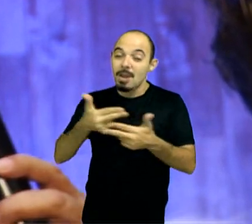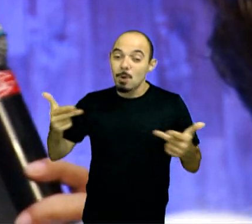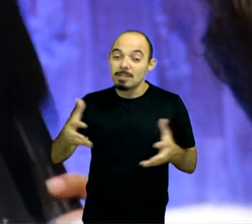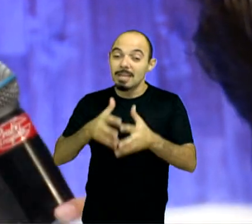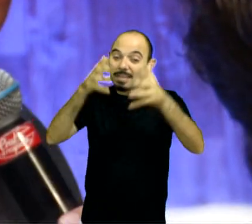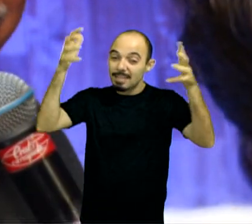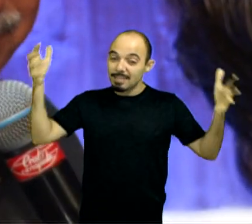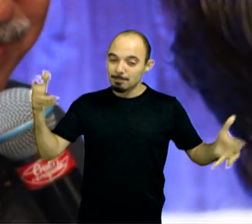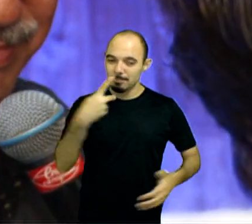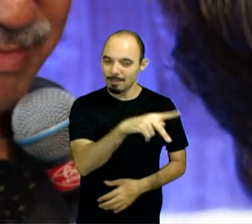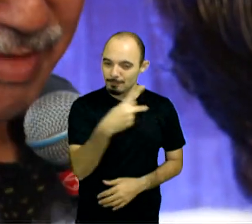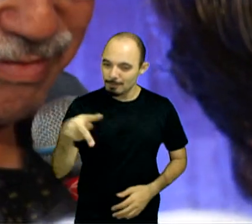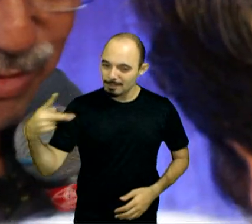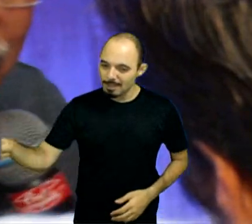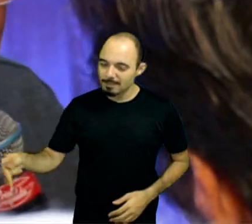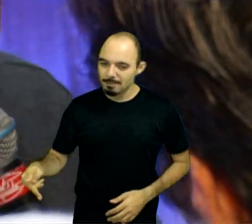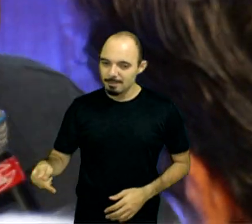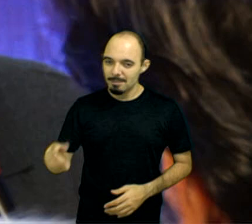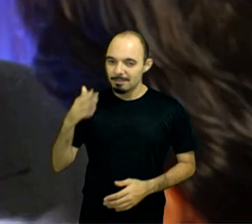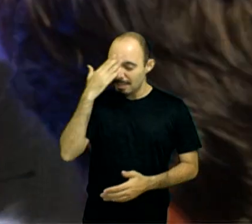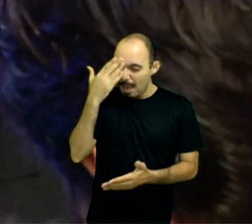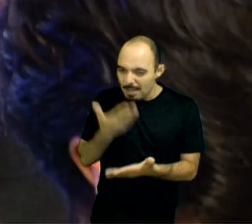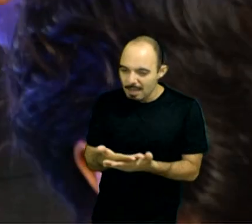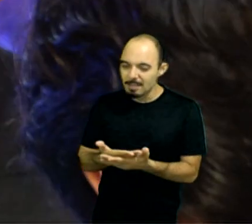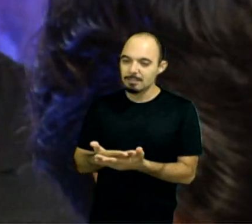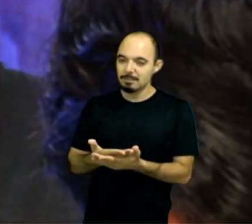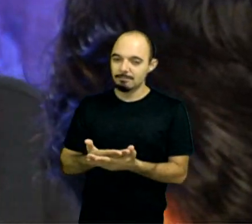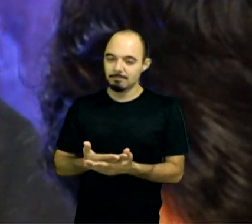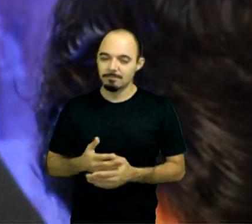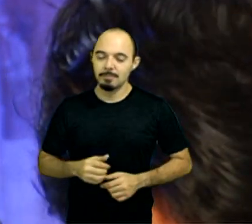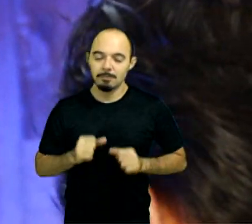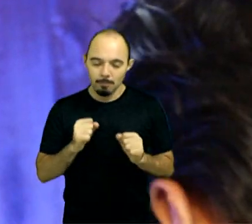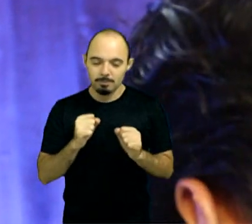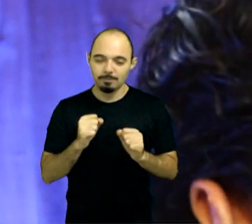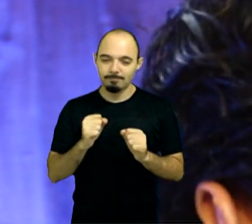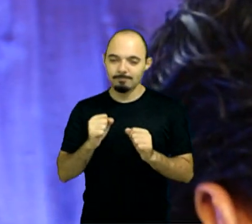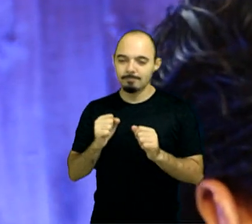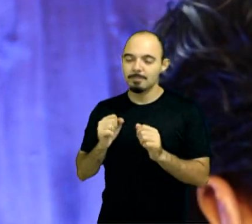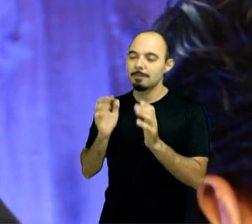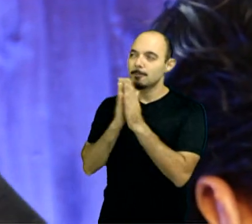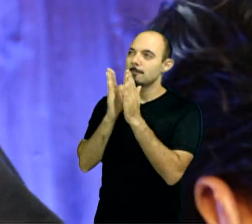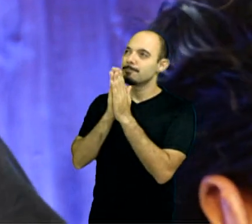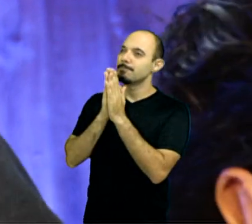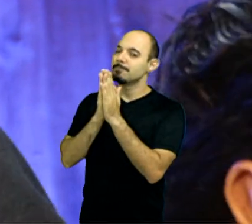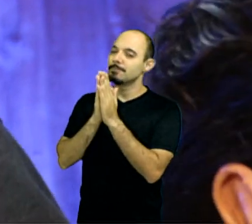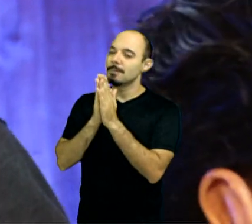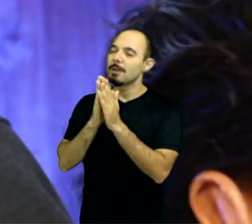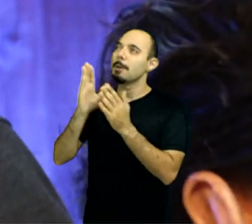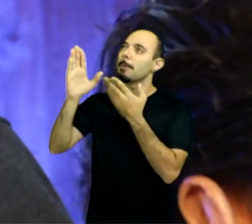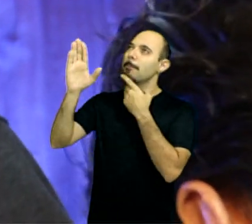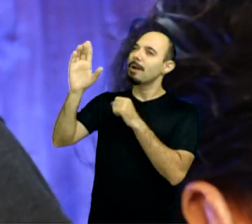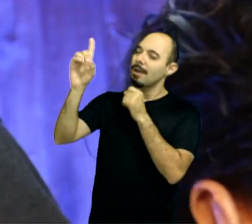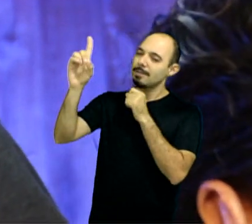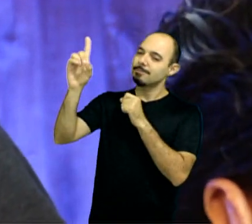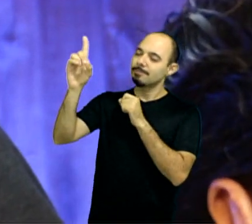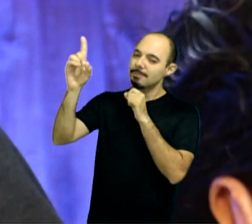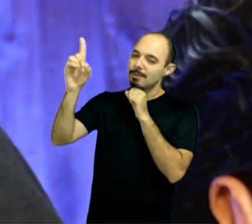crer diferente. Vamos orar. Pai, aqui estão os nossos irmãos.